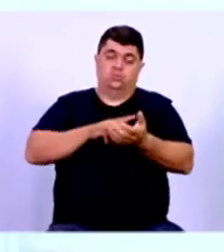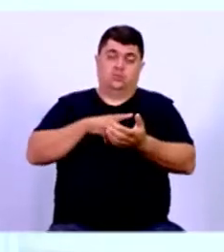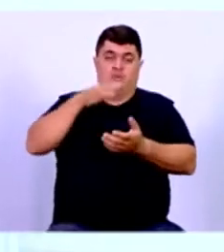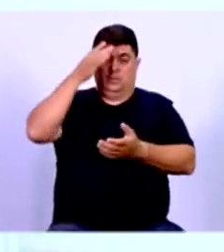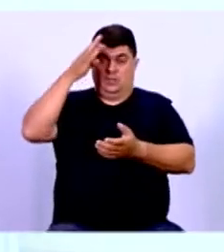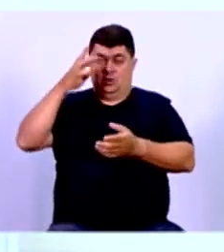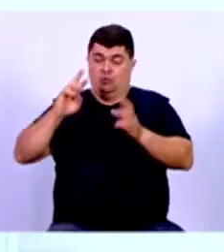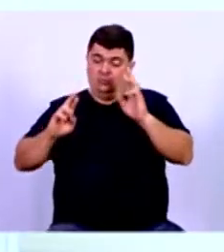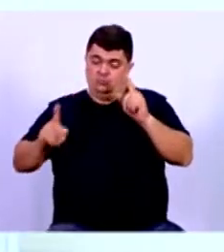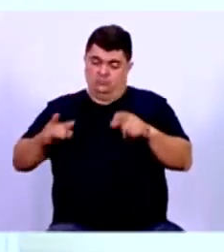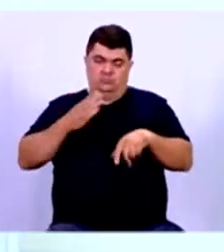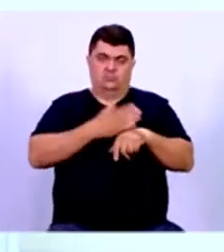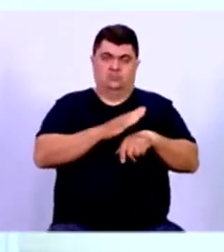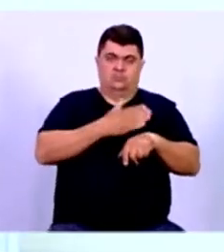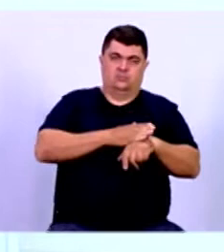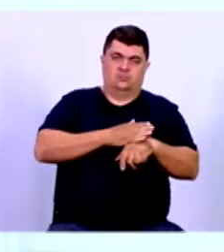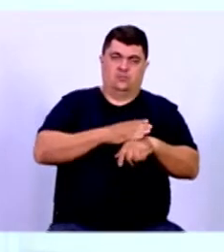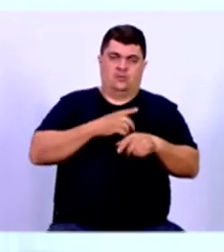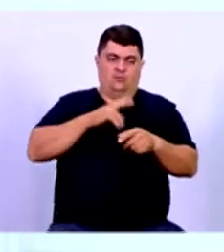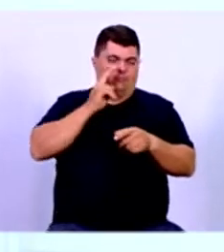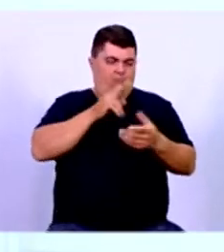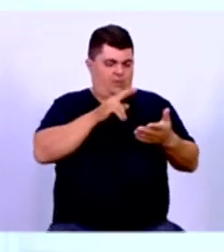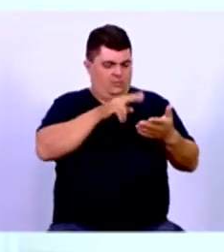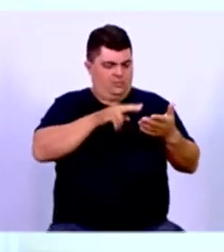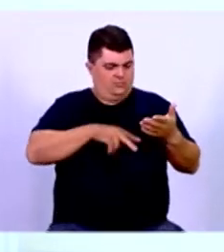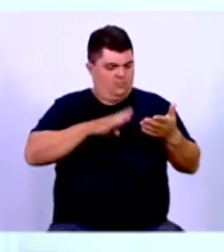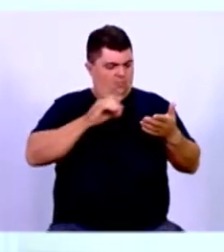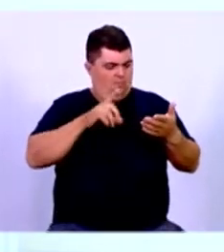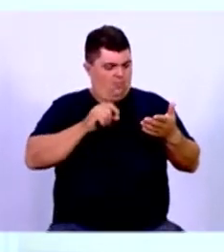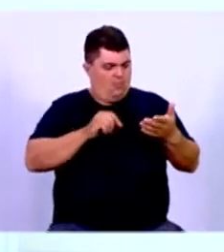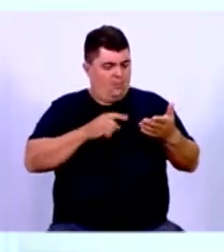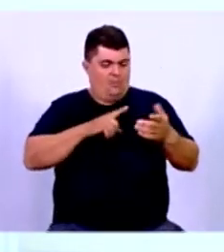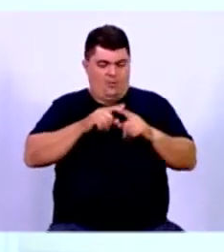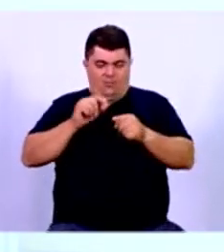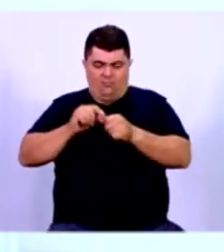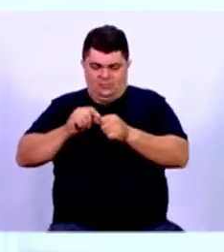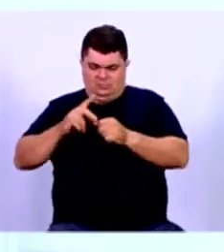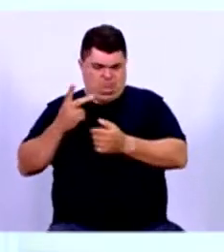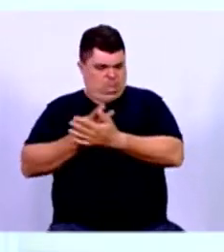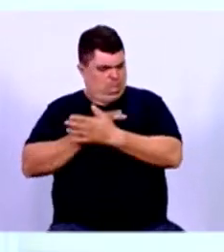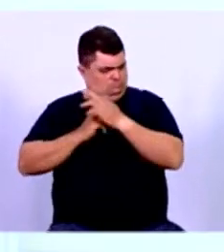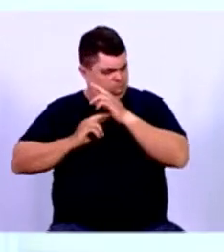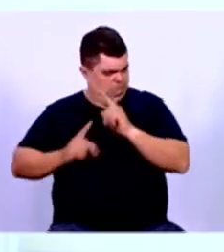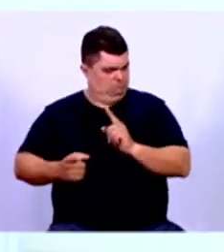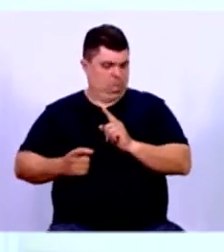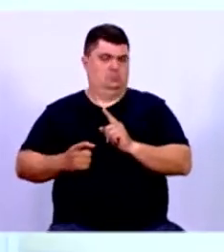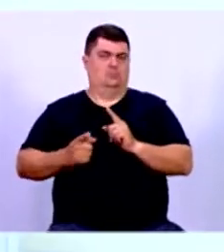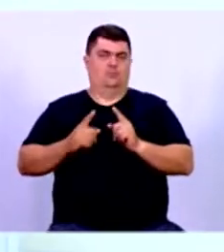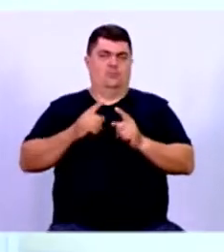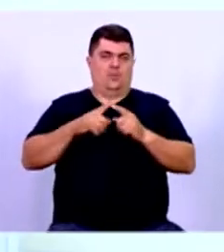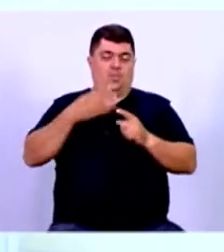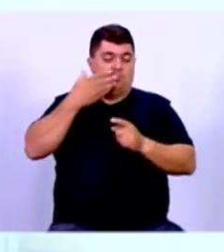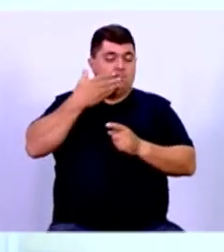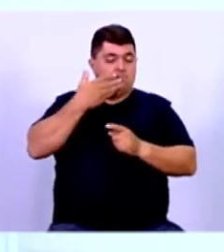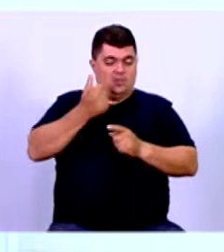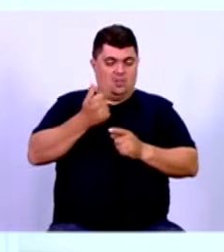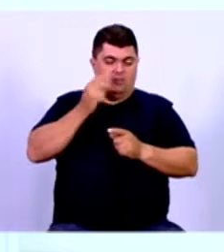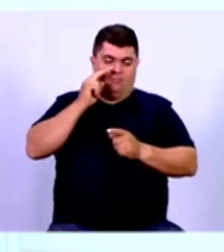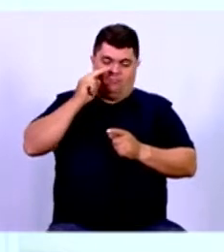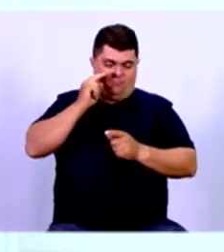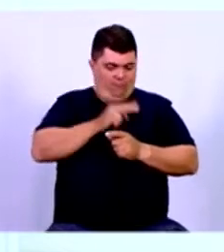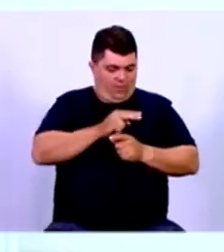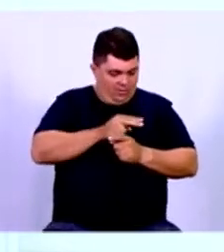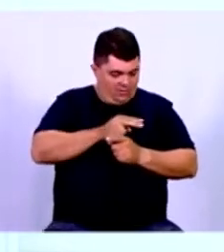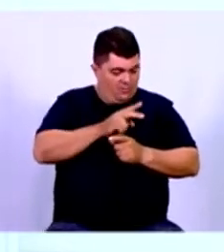prática é diferente, né? A gente olha lá a receita de bolo, na hora de fazer, não é bem desse jeito. Então, nada melhor do que você ver a receita